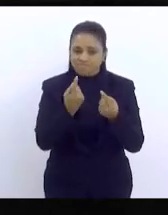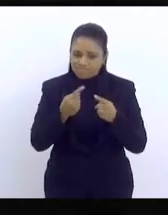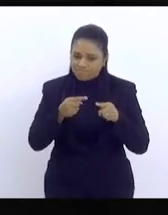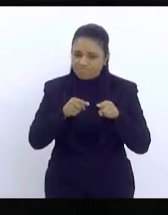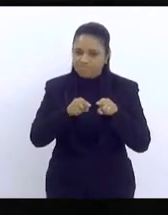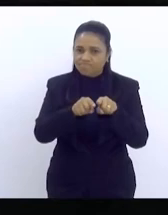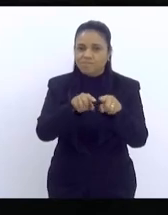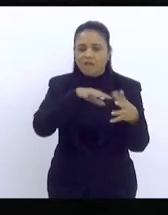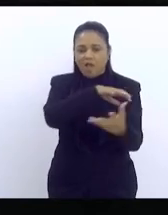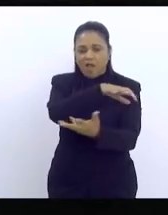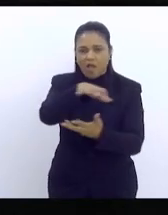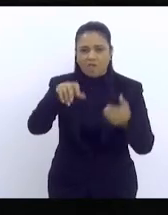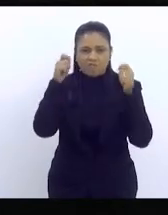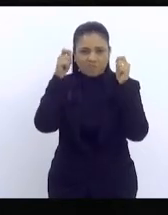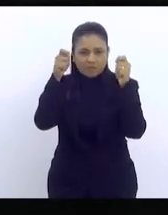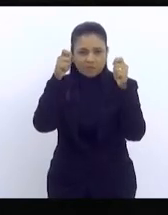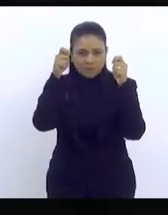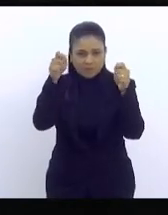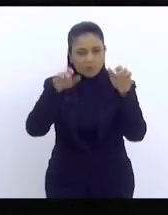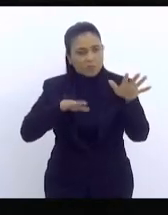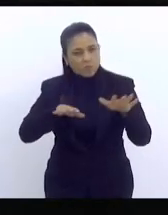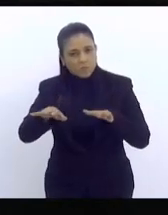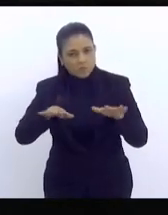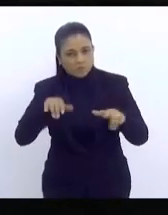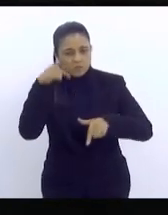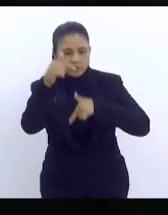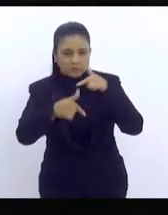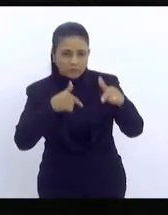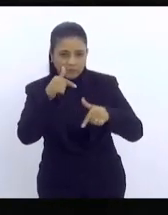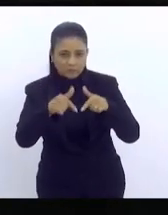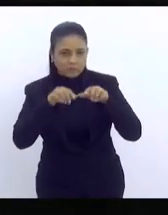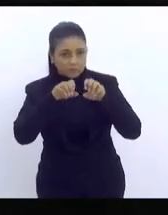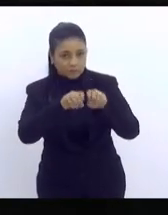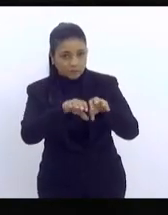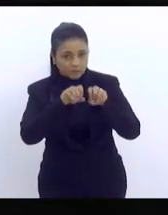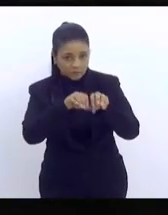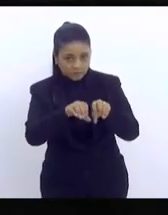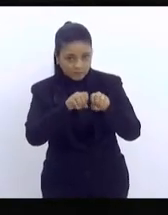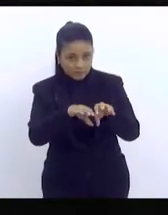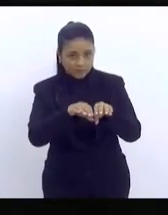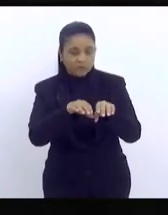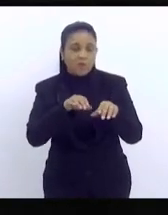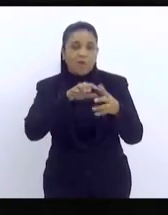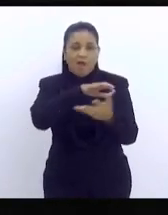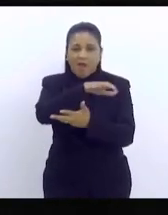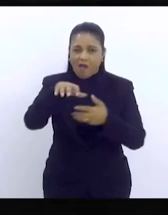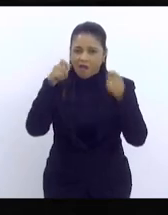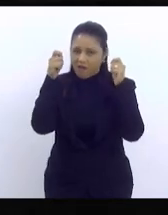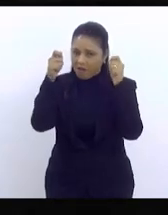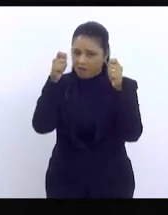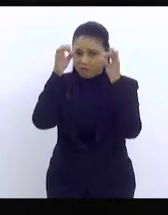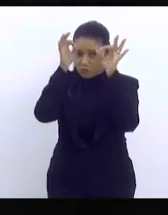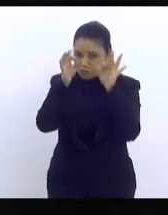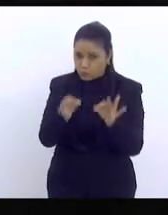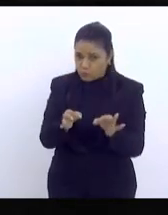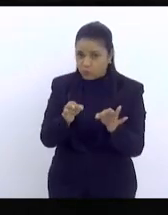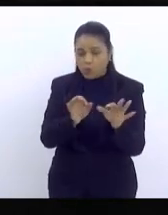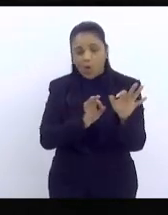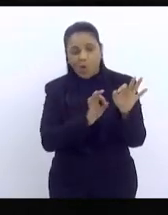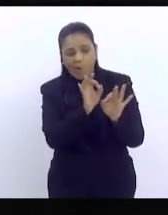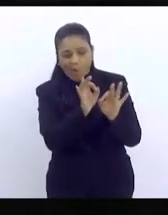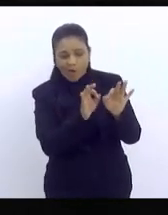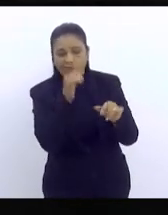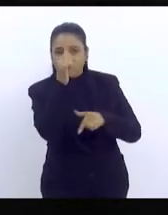a mobilização dos trabalhadores e trabalhadores da educação porque é uma greve que é justa organizada por